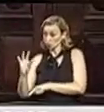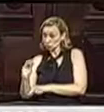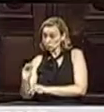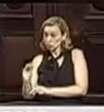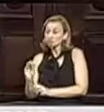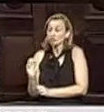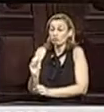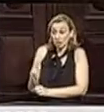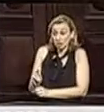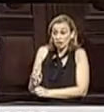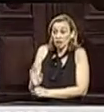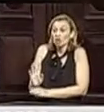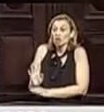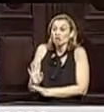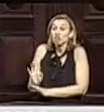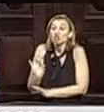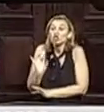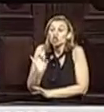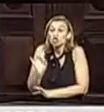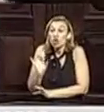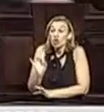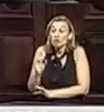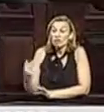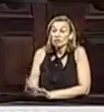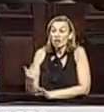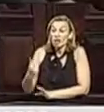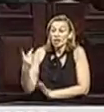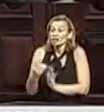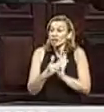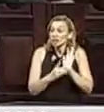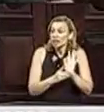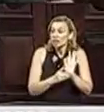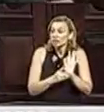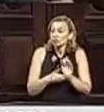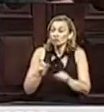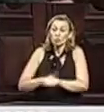estamos disciplinando que só vai valer o Repetro para a fase exploratória.